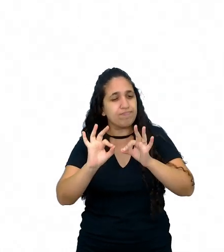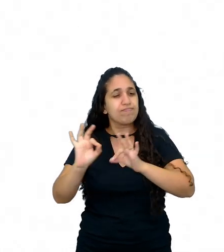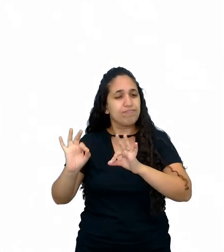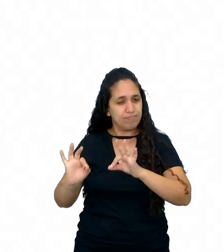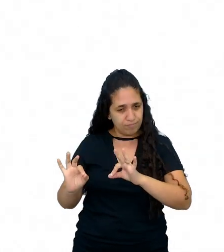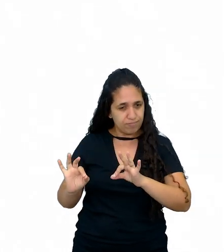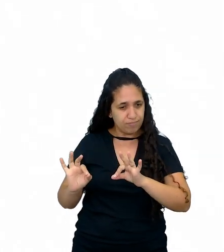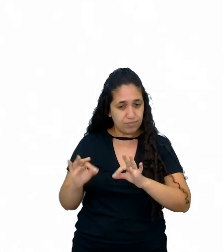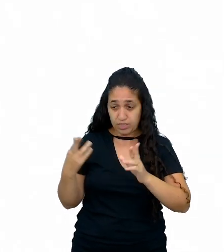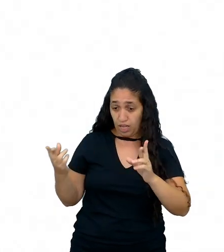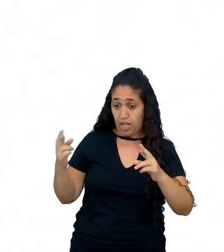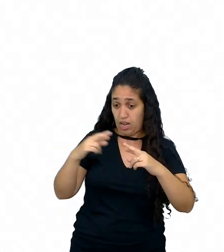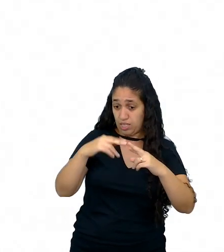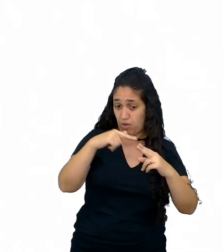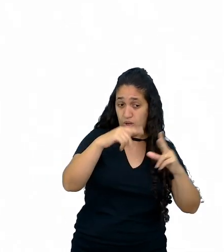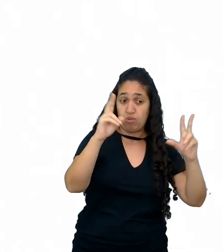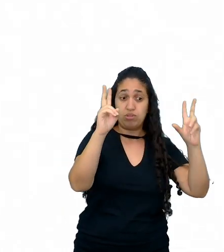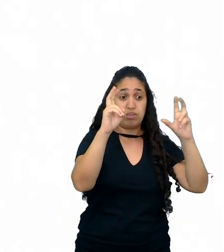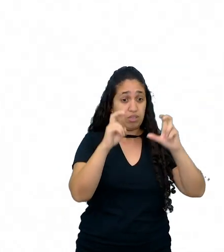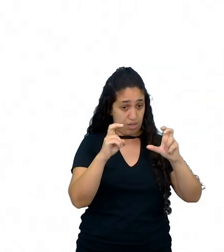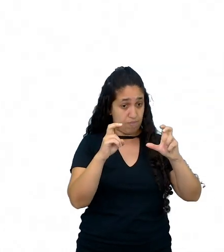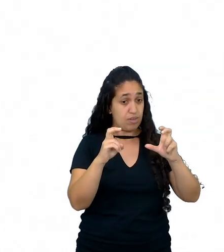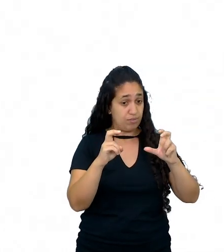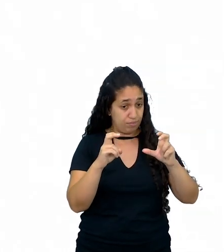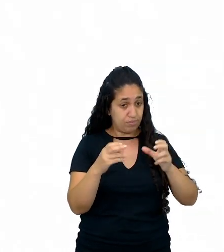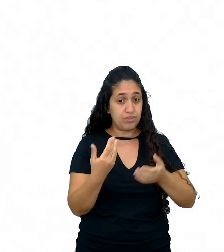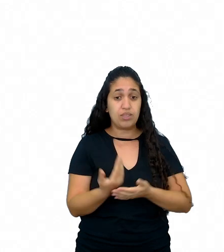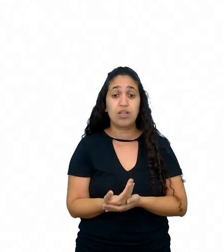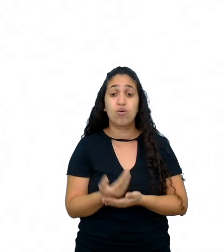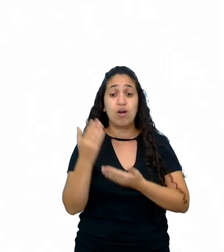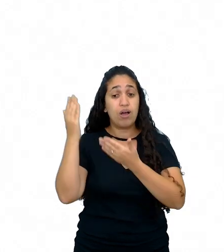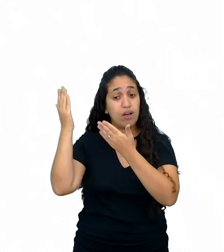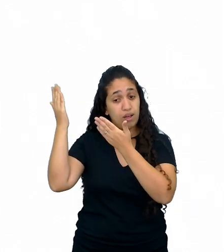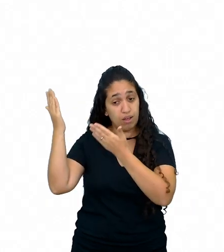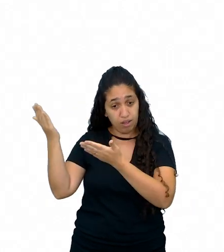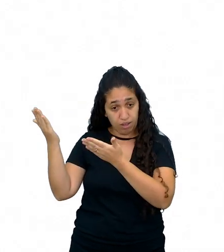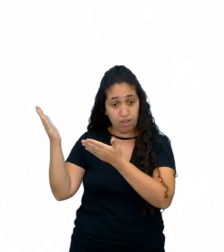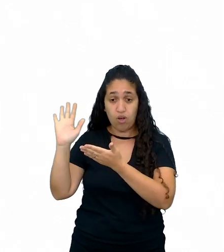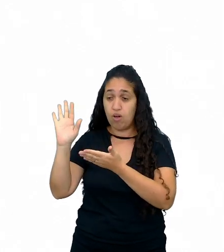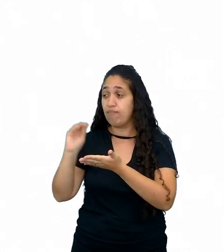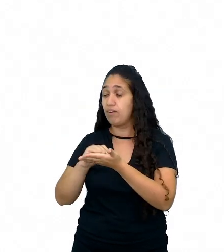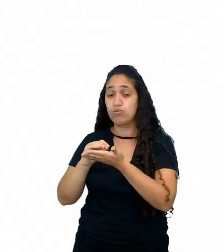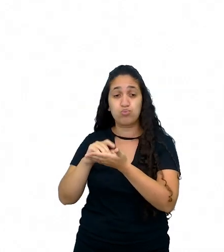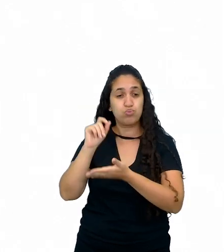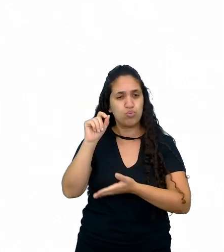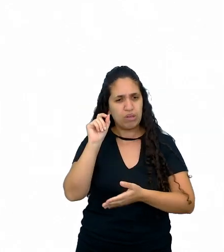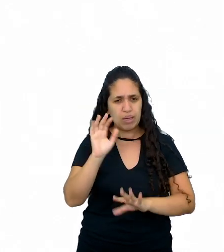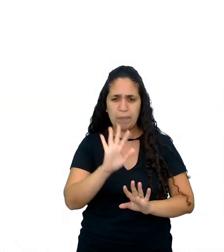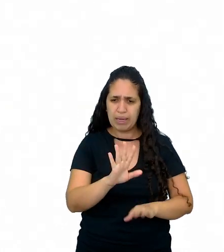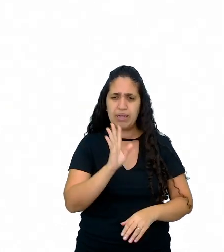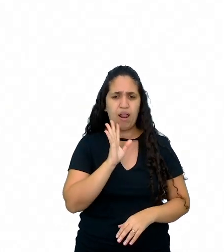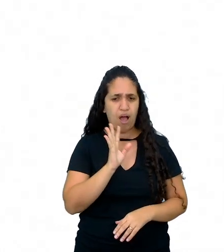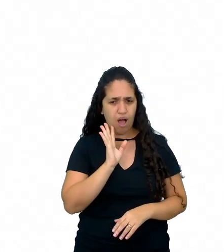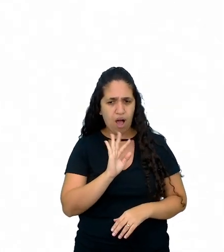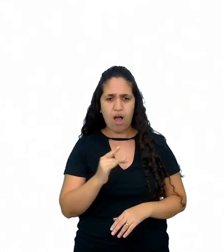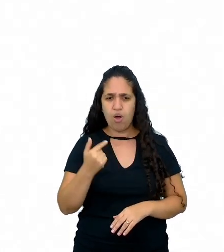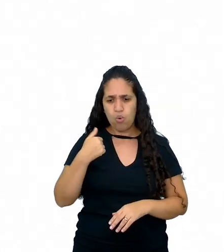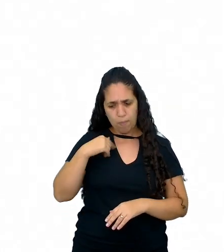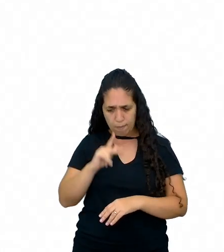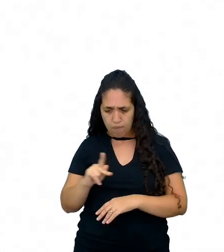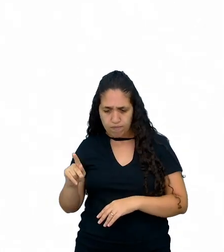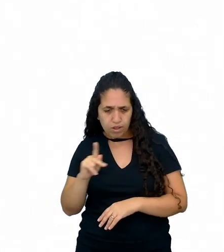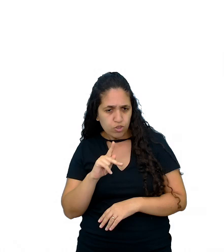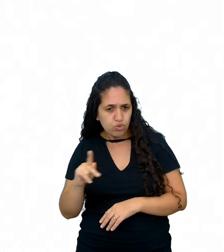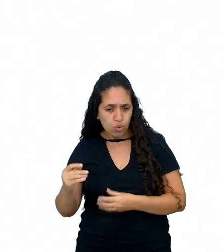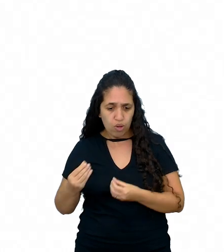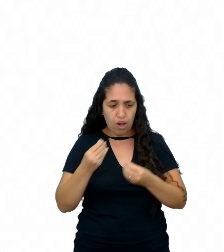projeto em relação ao tema gerador, né? Aqui eu não falei uma parte que é bacana quando eu, professor, levo para a sala de